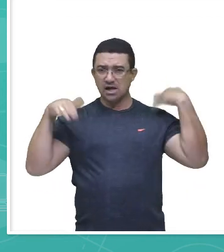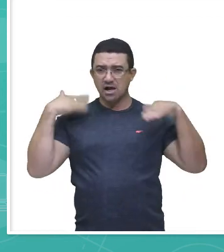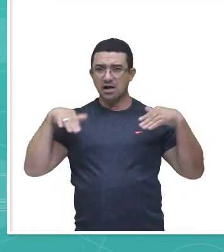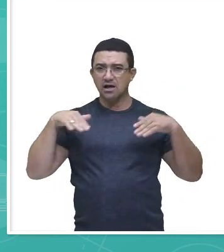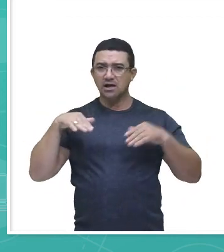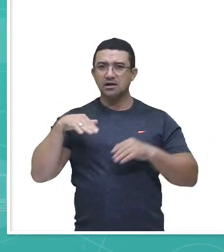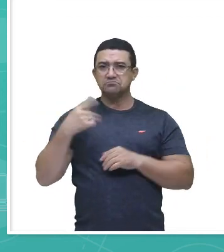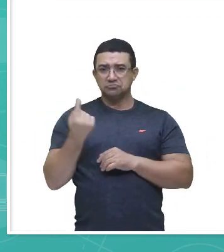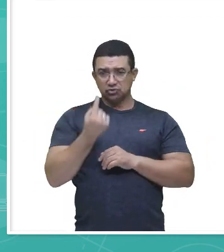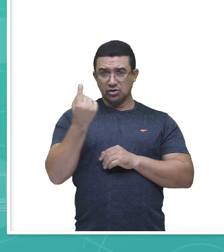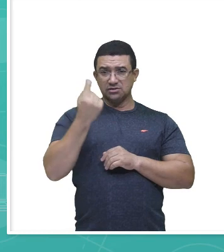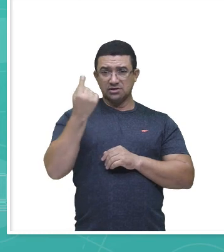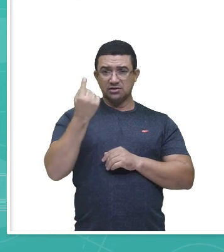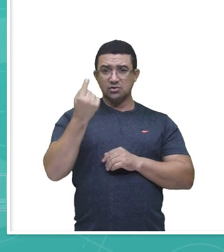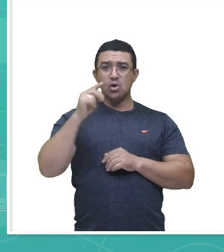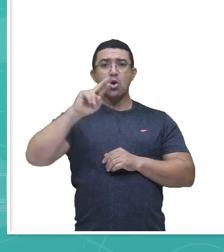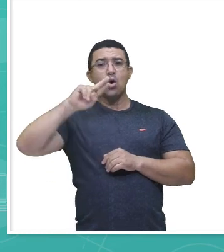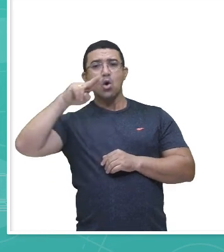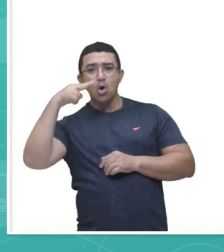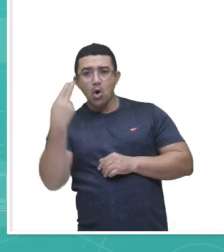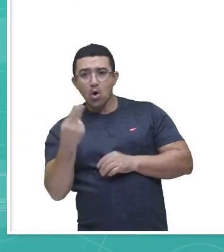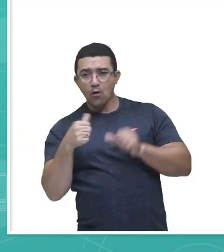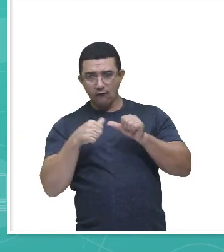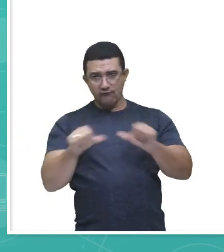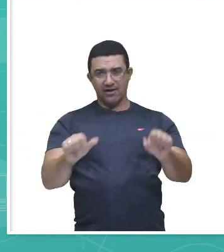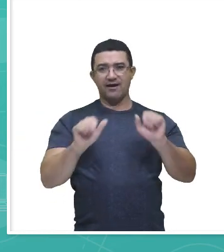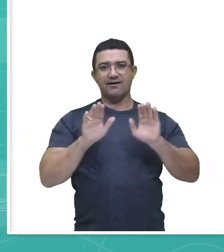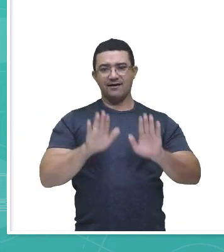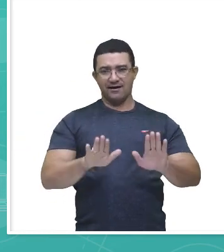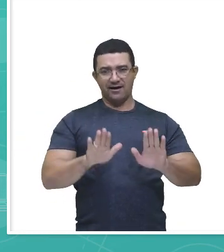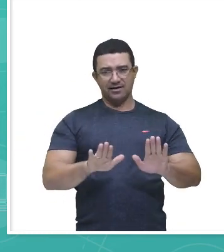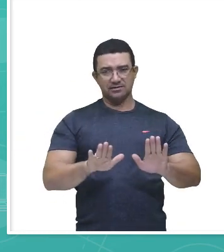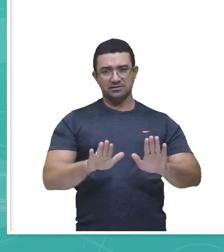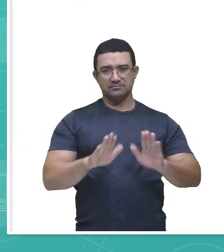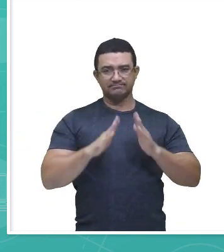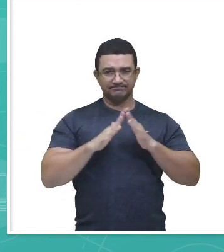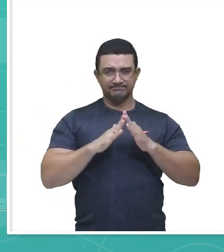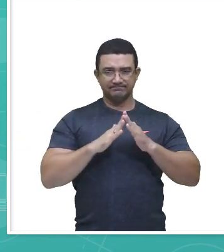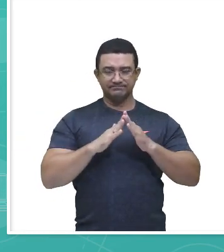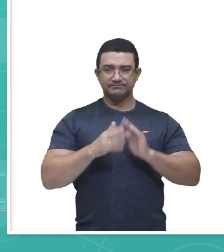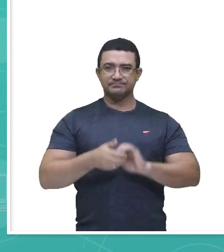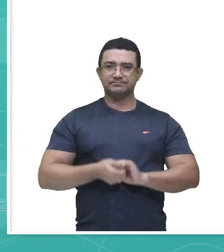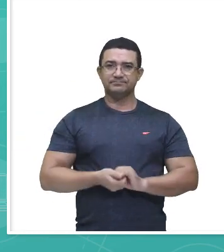Então, tem outras alternativas, né?